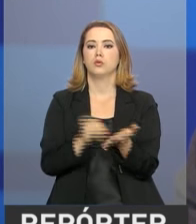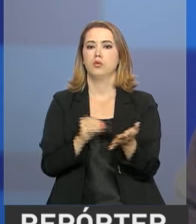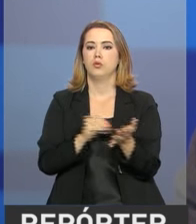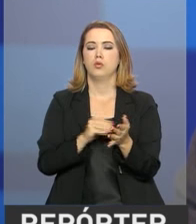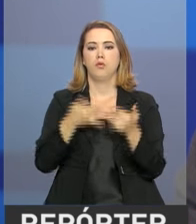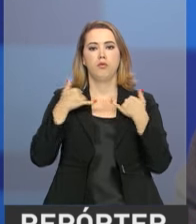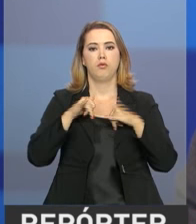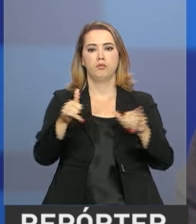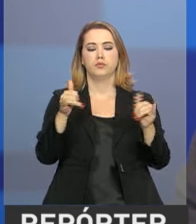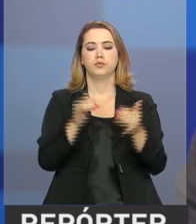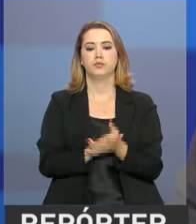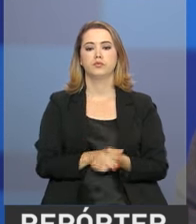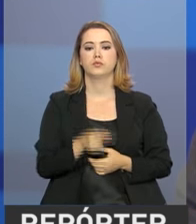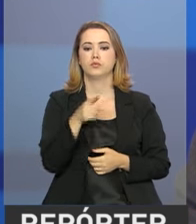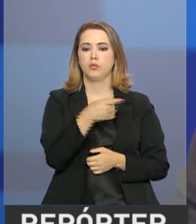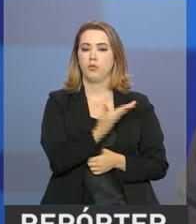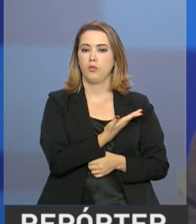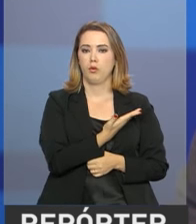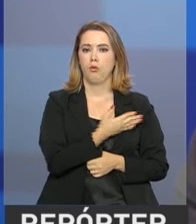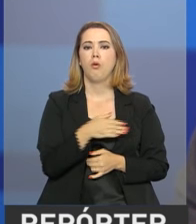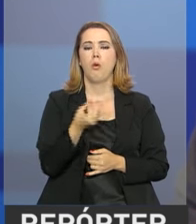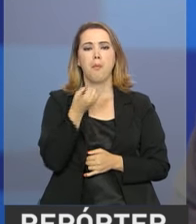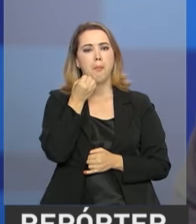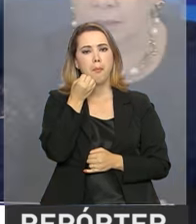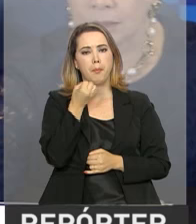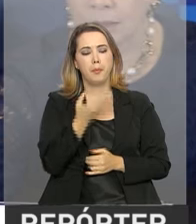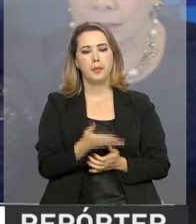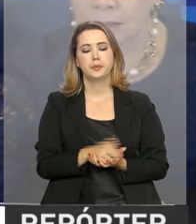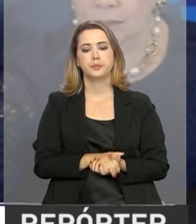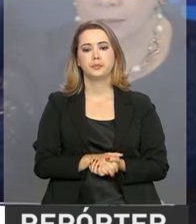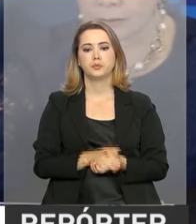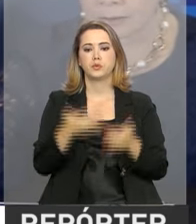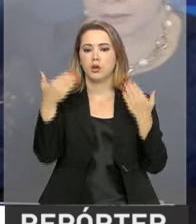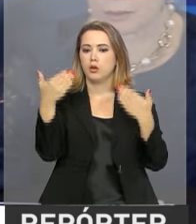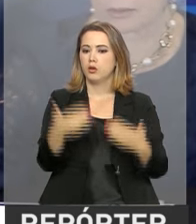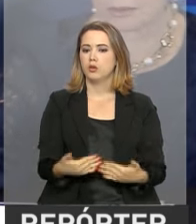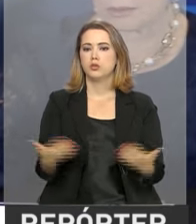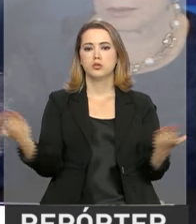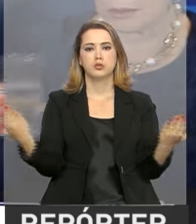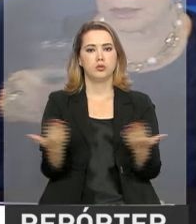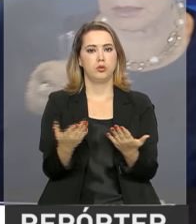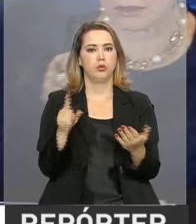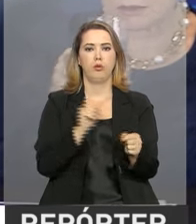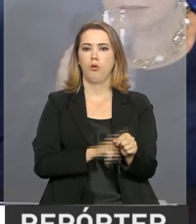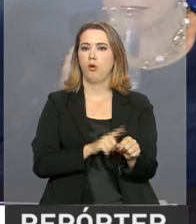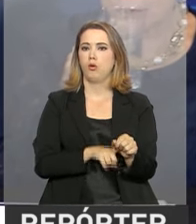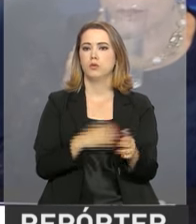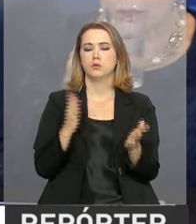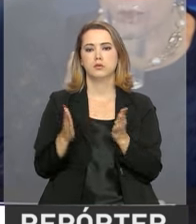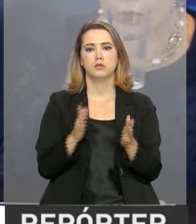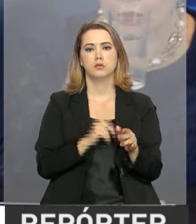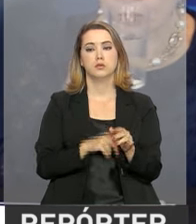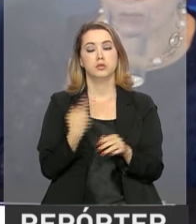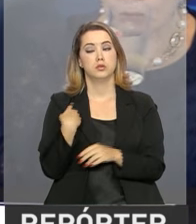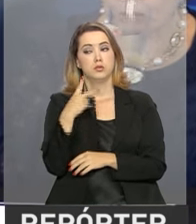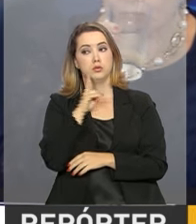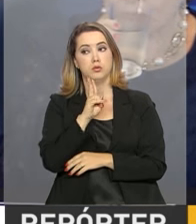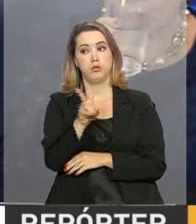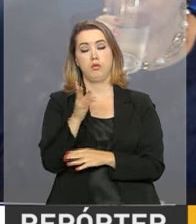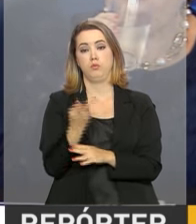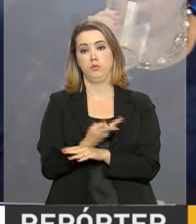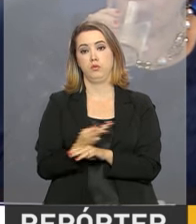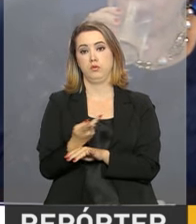educação fez uma avaliação positiva da aplicação do exame. Diante do quadro que nós acompanhamos